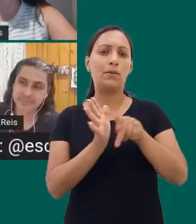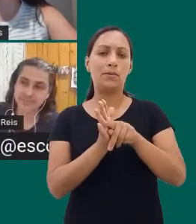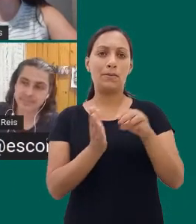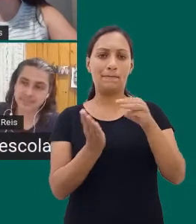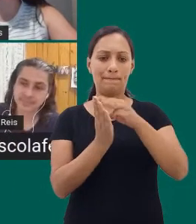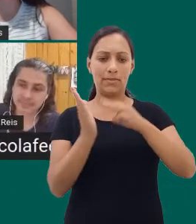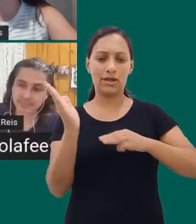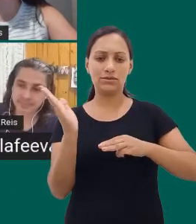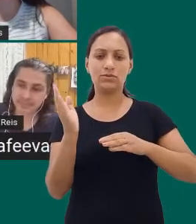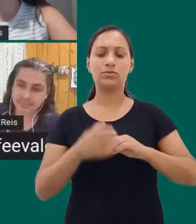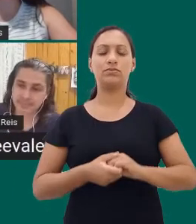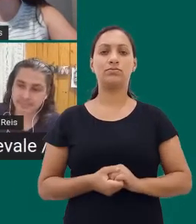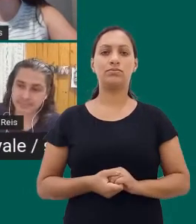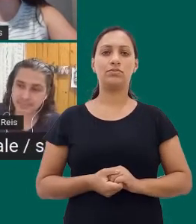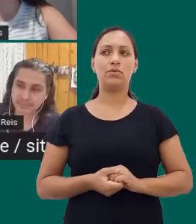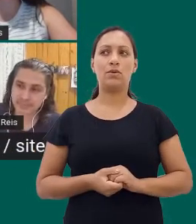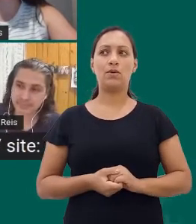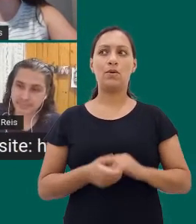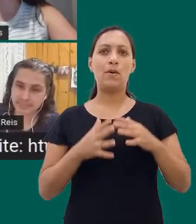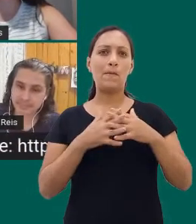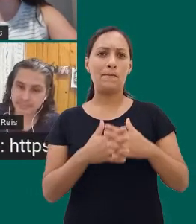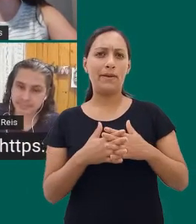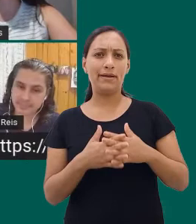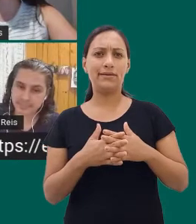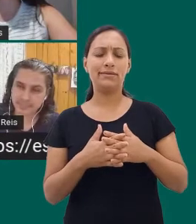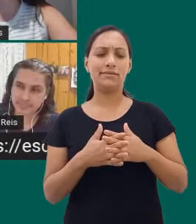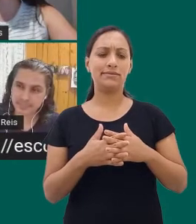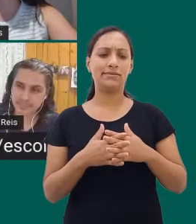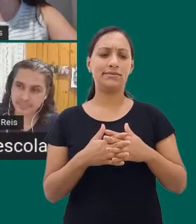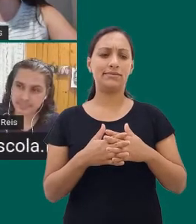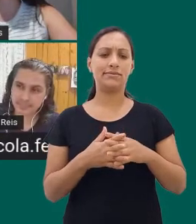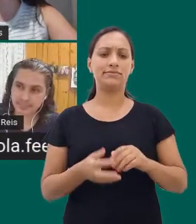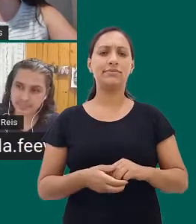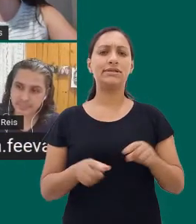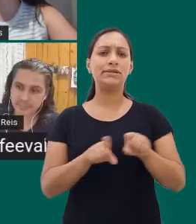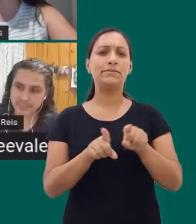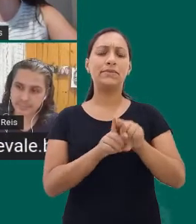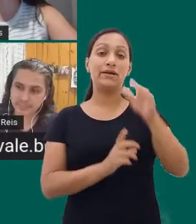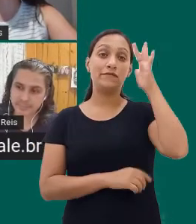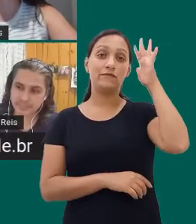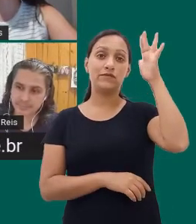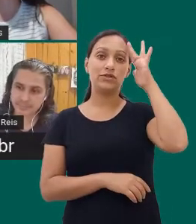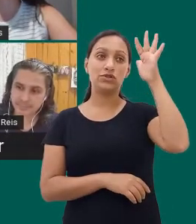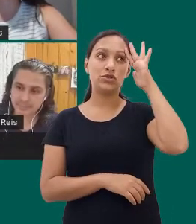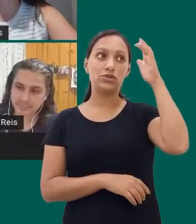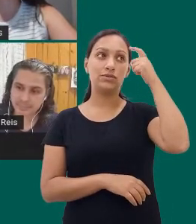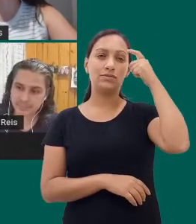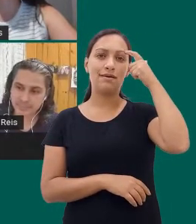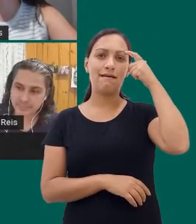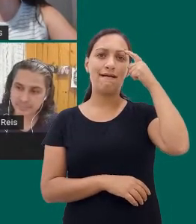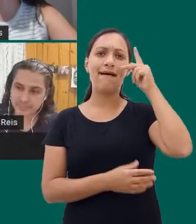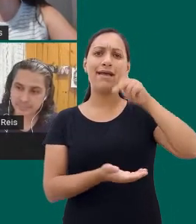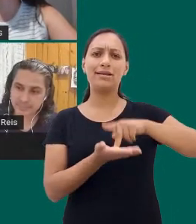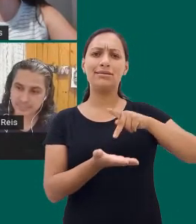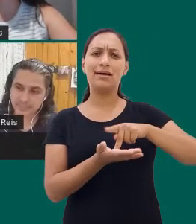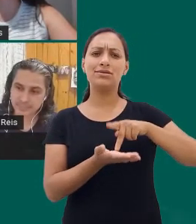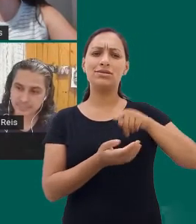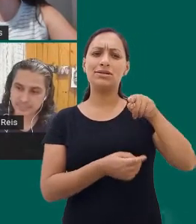tão complexo assim e refletir a realidade nesse sentido, né, de trazer as